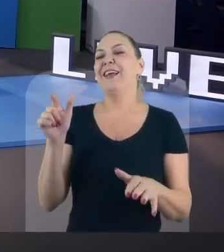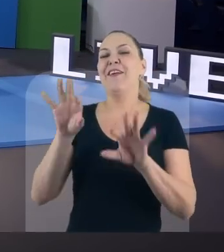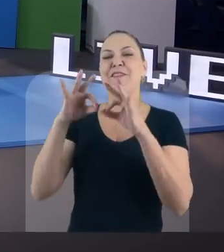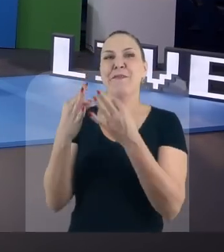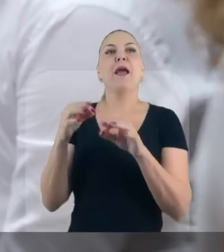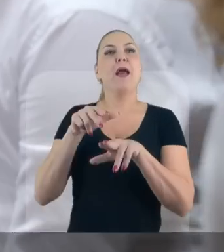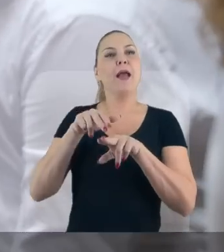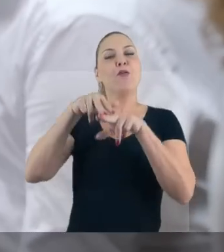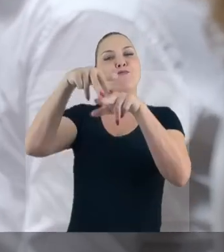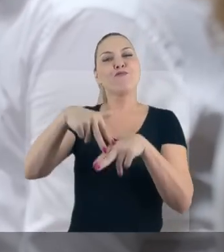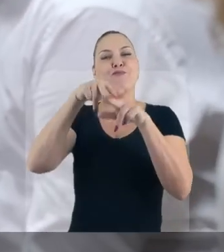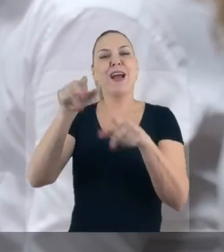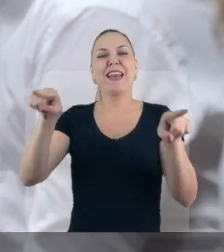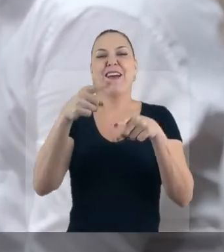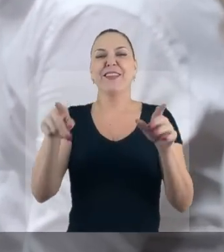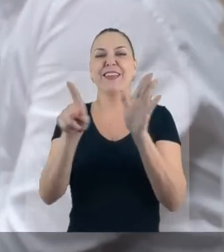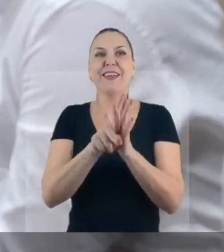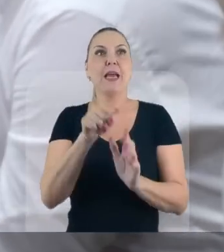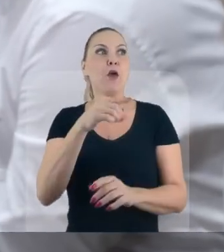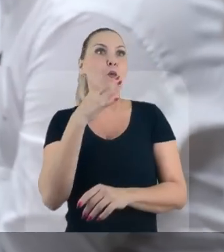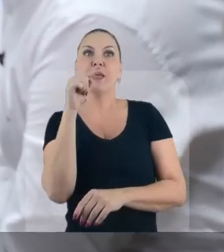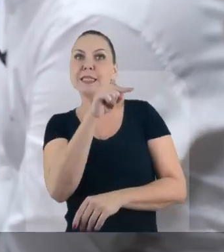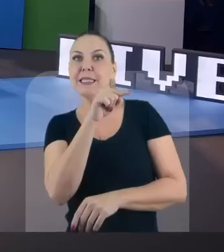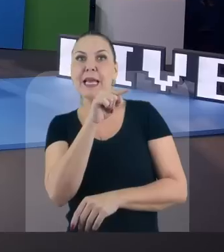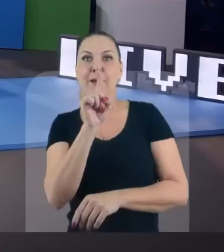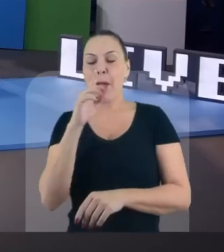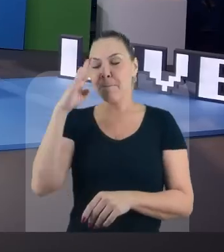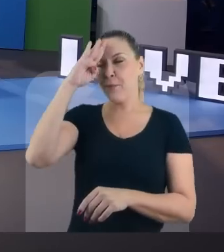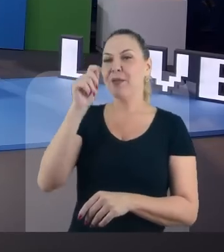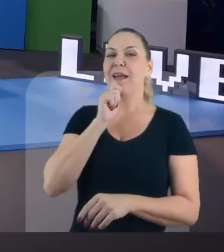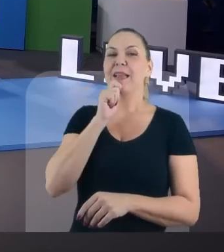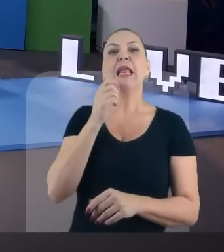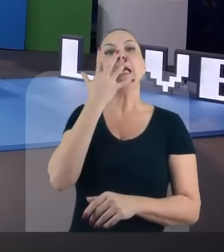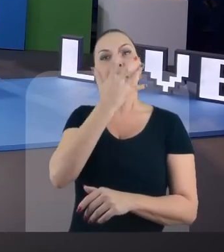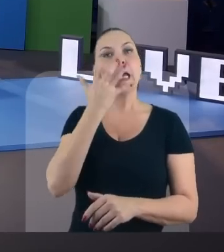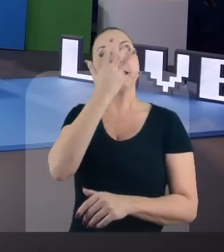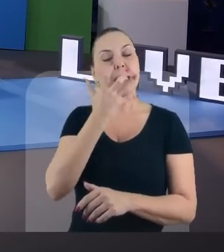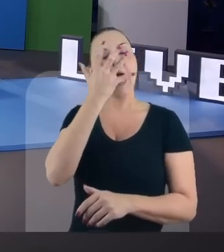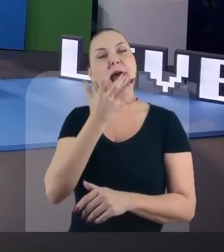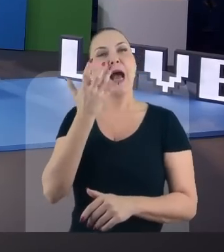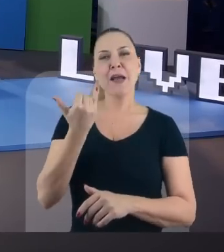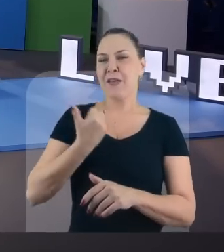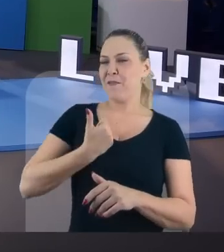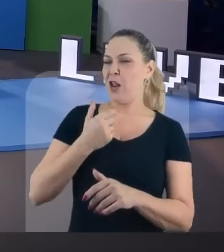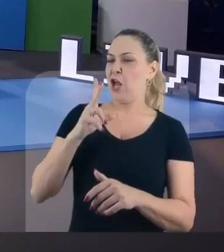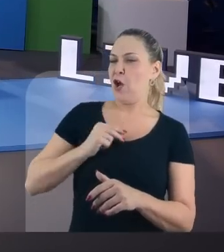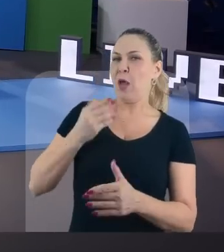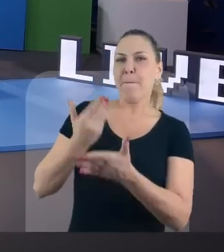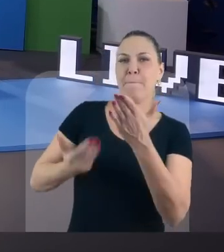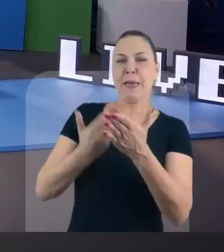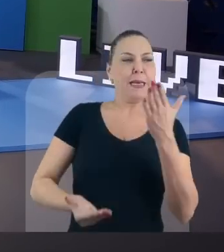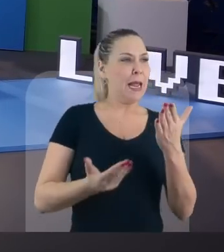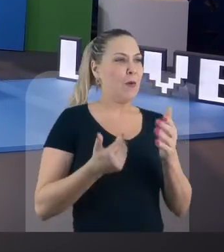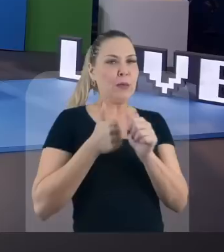mas ele surfa legal numas músicas aí, vai. Quando eu conheci o Thiago, ele fazia cover, não era nem de Bolsonaro ainda. Ele cantava música e ele veio falar, Bela, tô perdendo seguidor porque eu